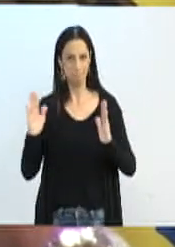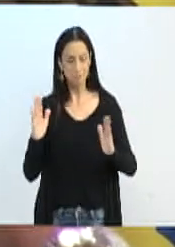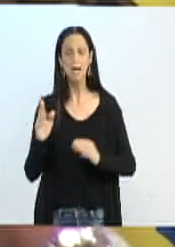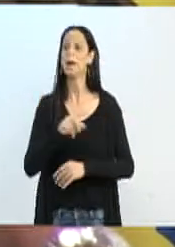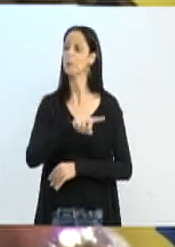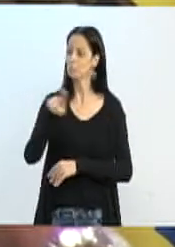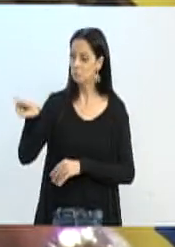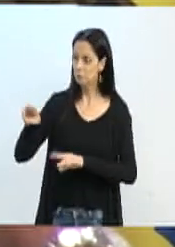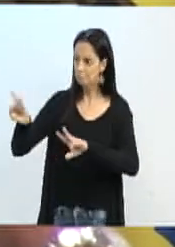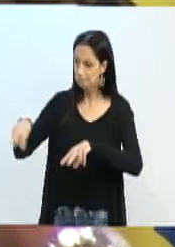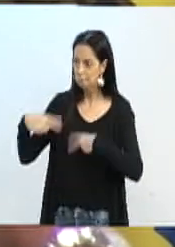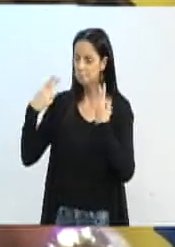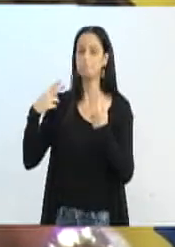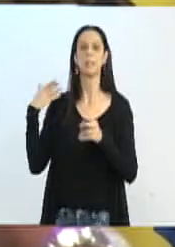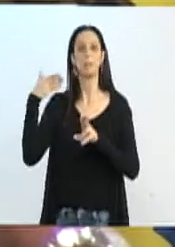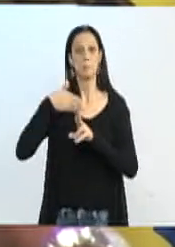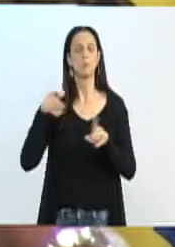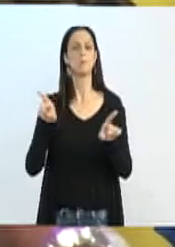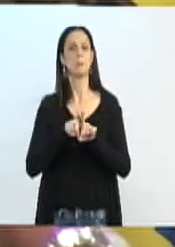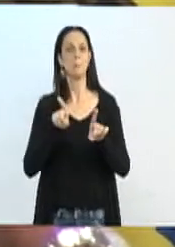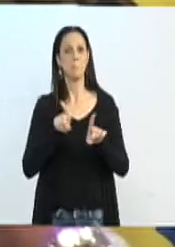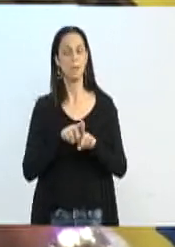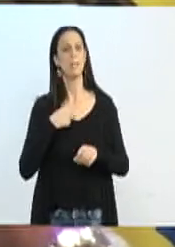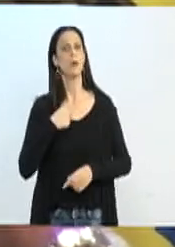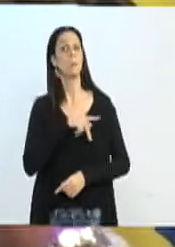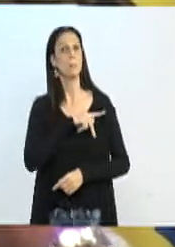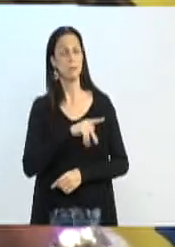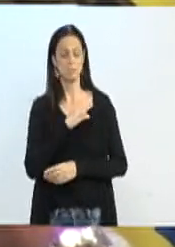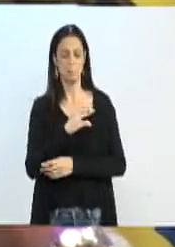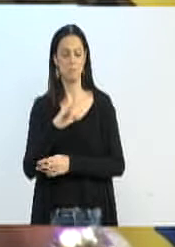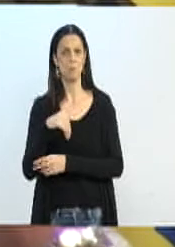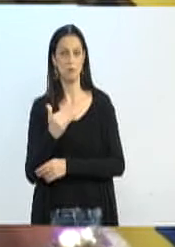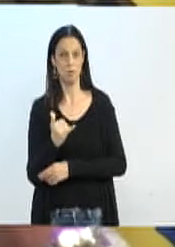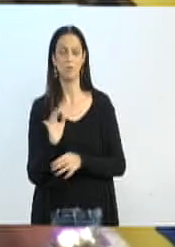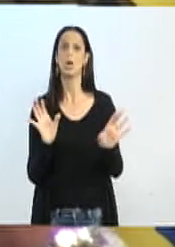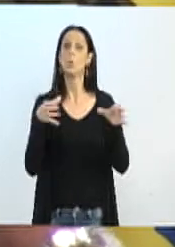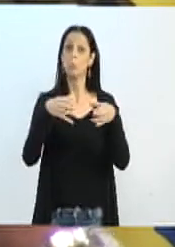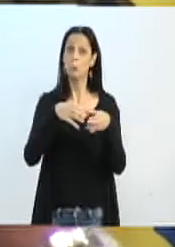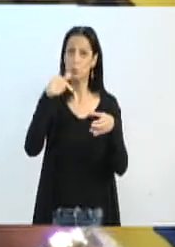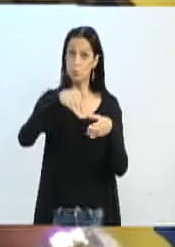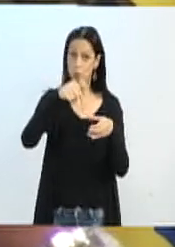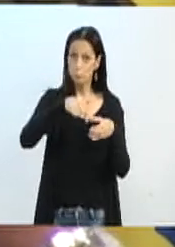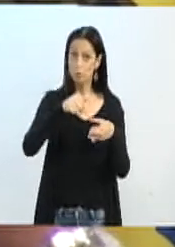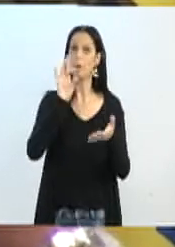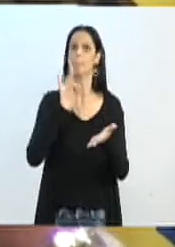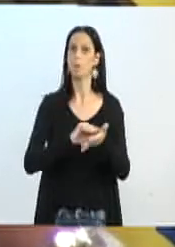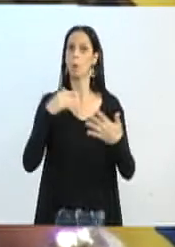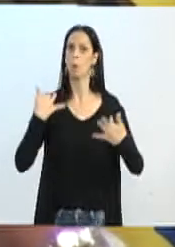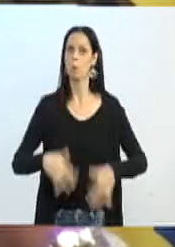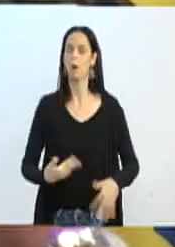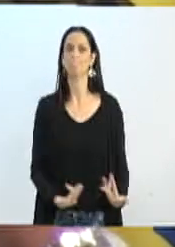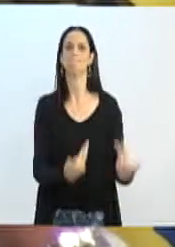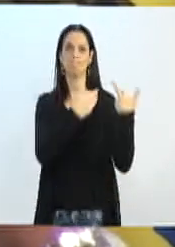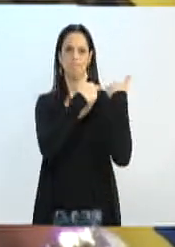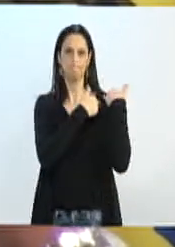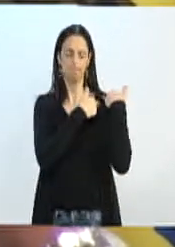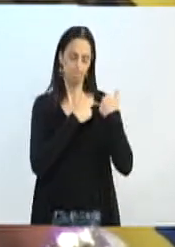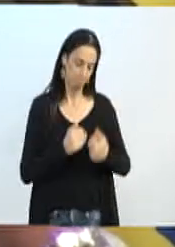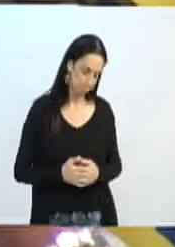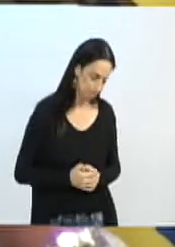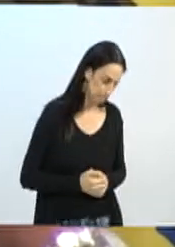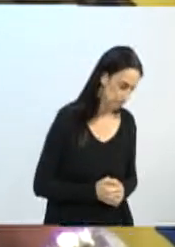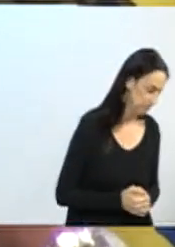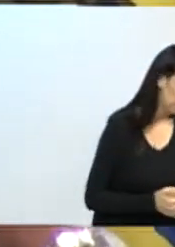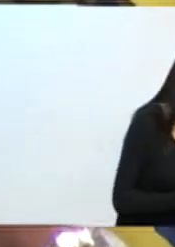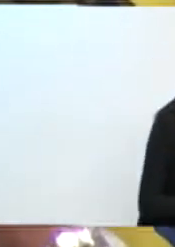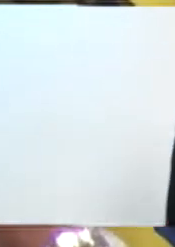dos colegas sendo conduzido à presidência da ccj uma comissão enorme responsabilidade da qual